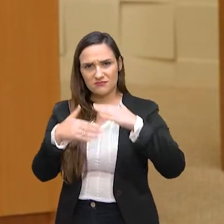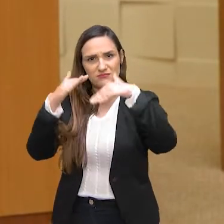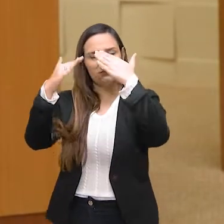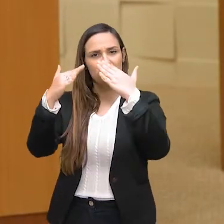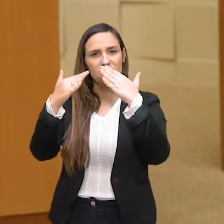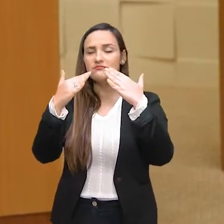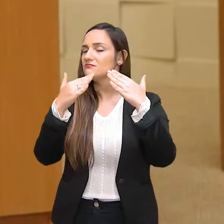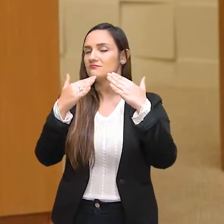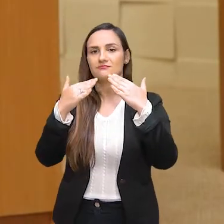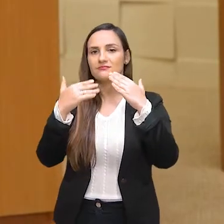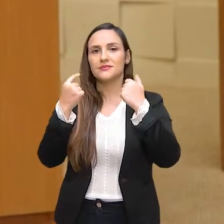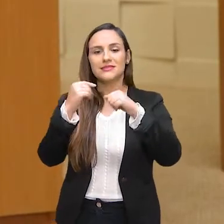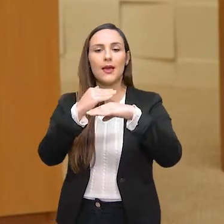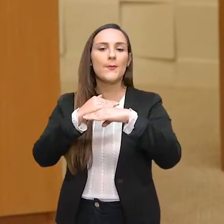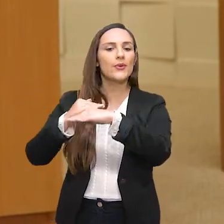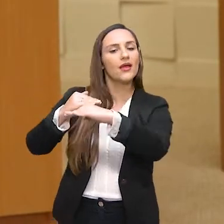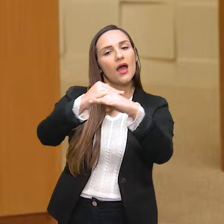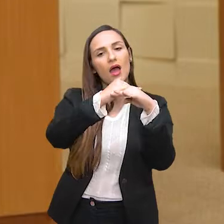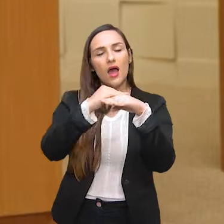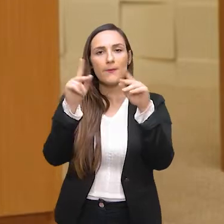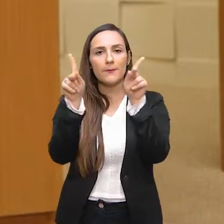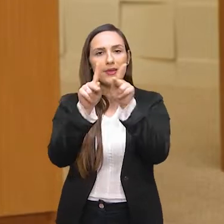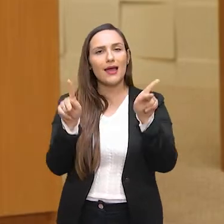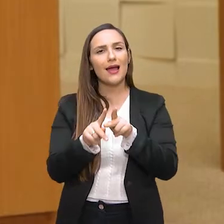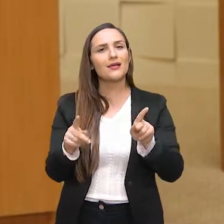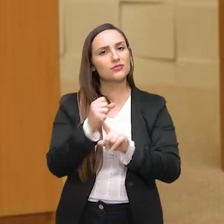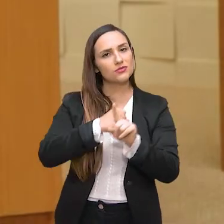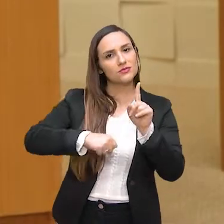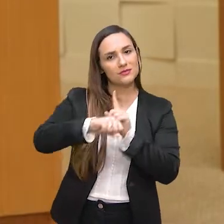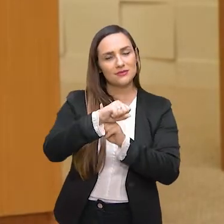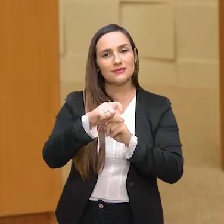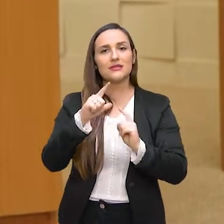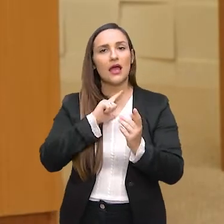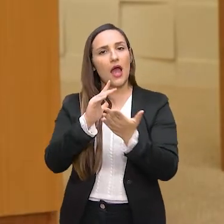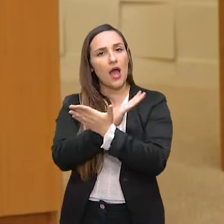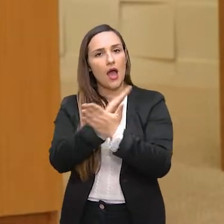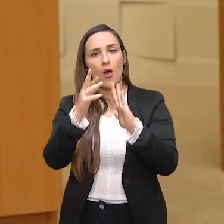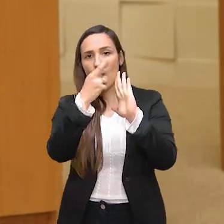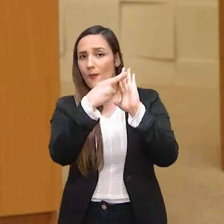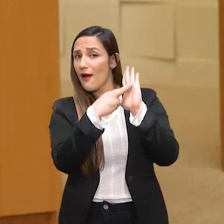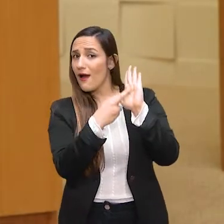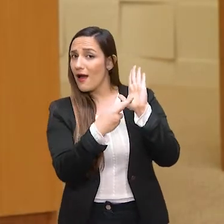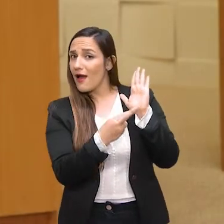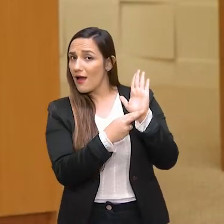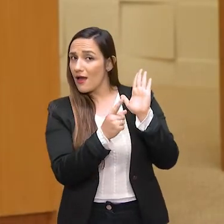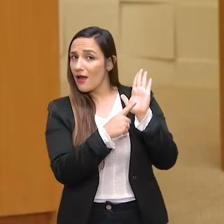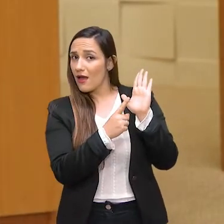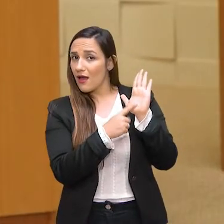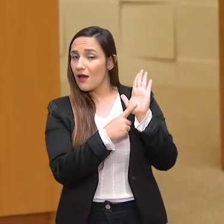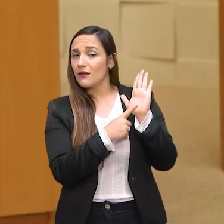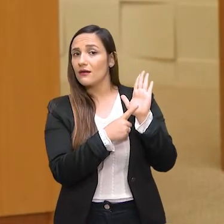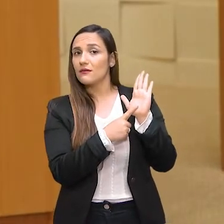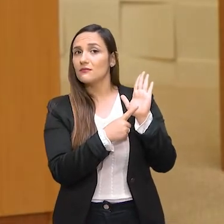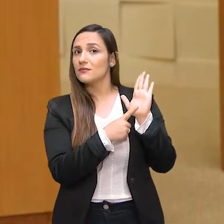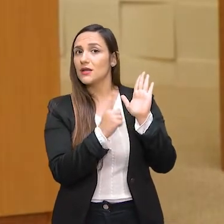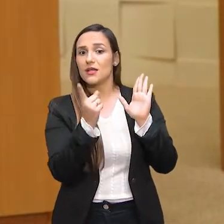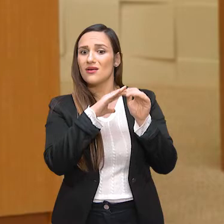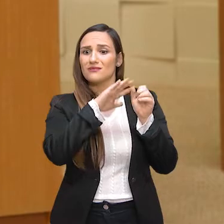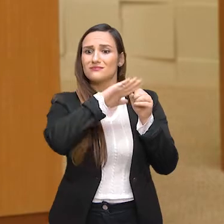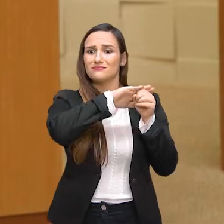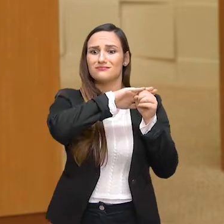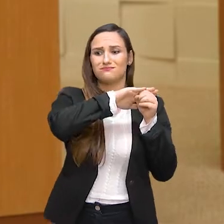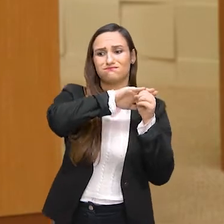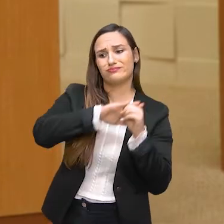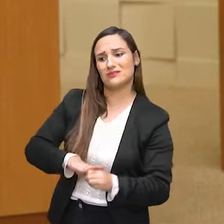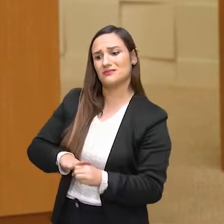Para que haja pacificação social, são necessárias regras formais para que não sejam coibidos os direitos